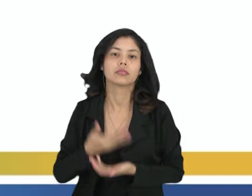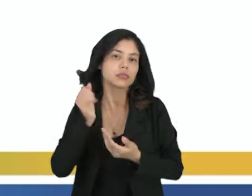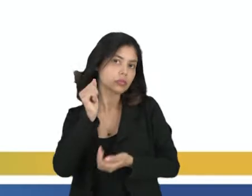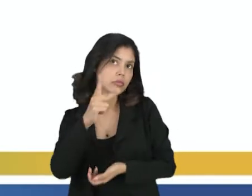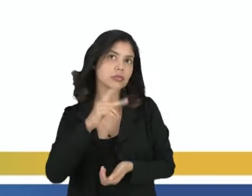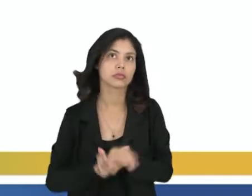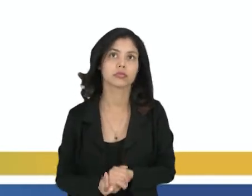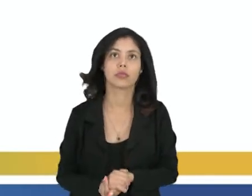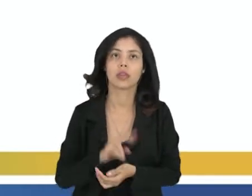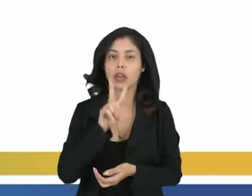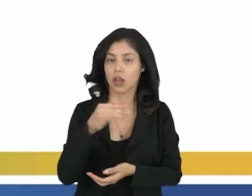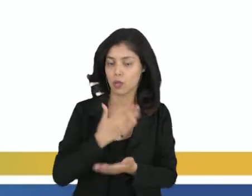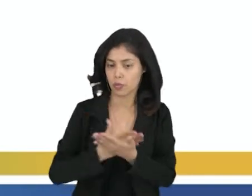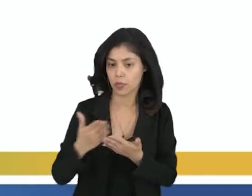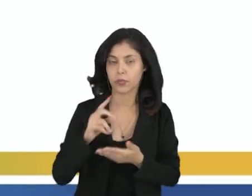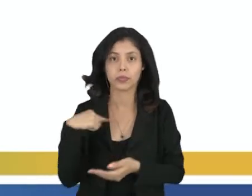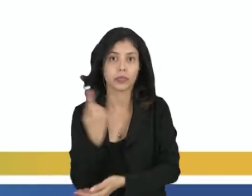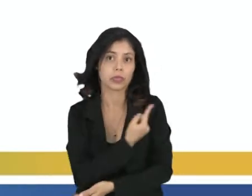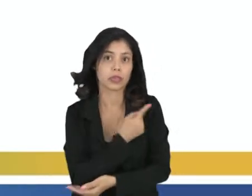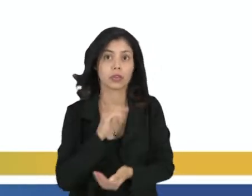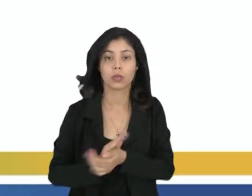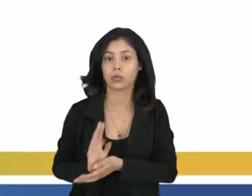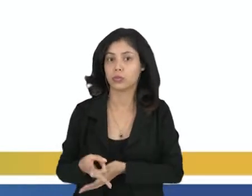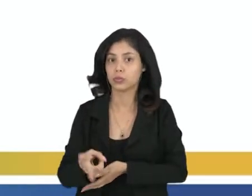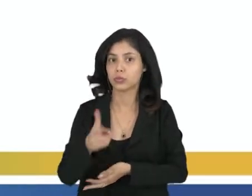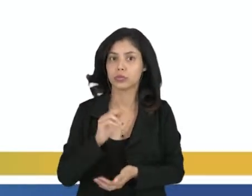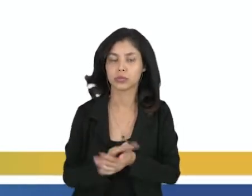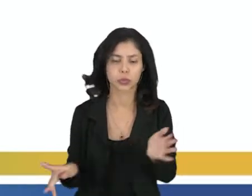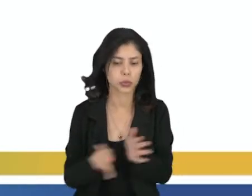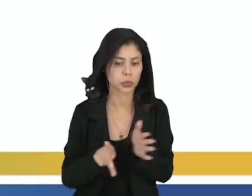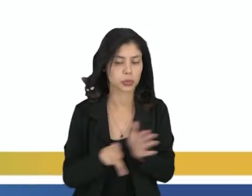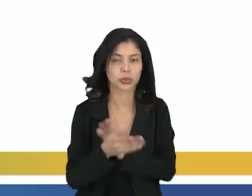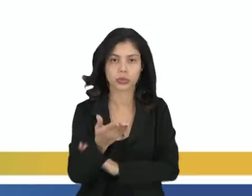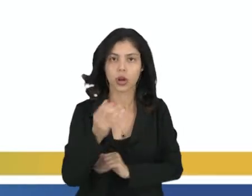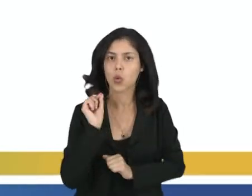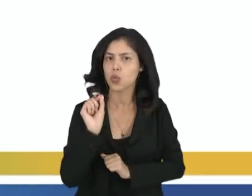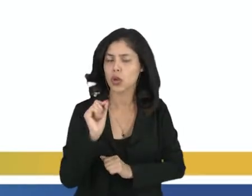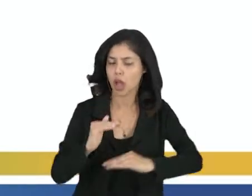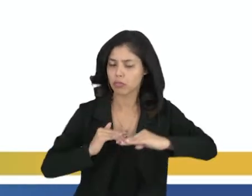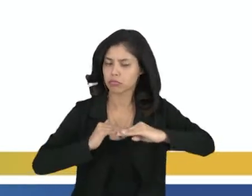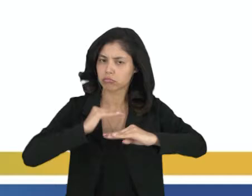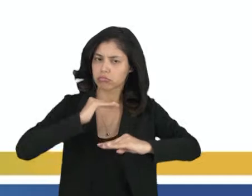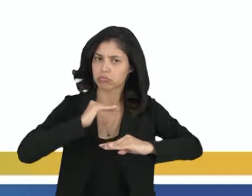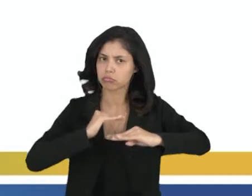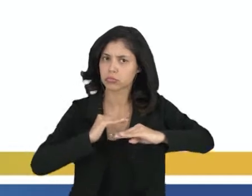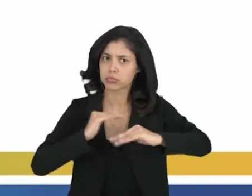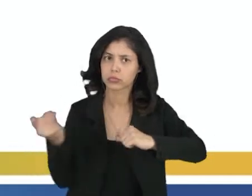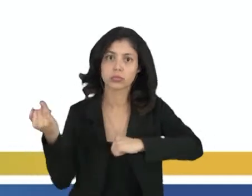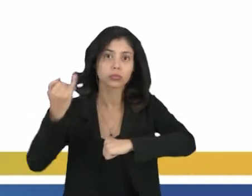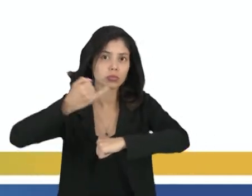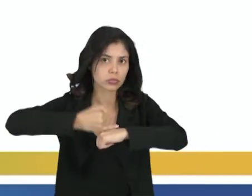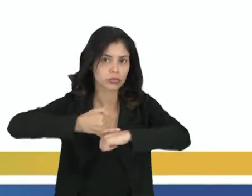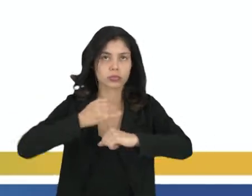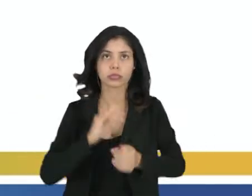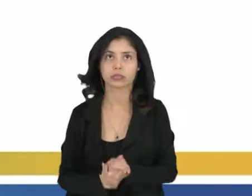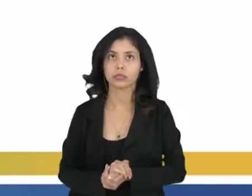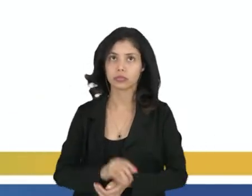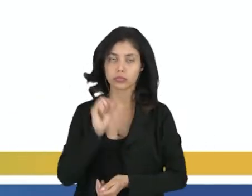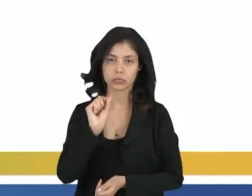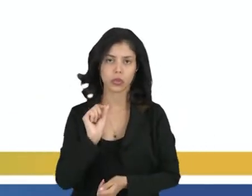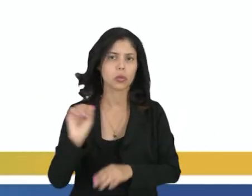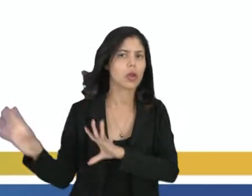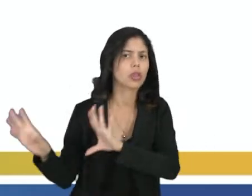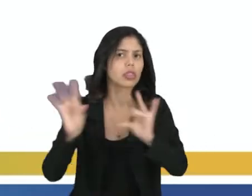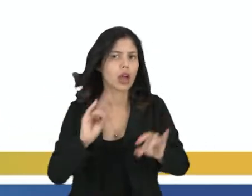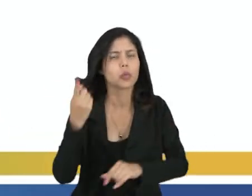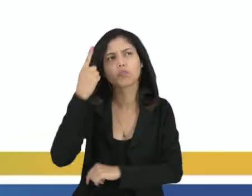ok? E para a gente iniciar, nós vamos determinar ou definir o que é equilíbrio iônico. Pessoal, iônico, o que